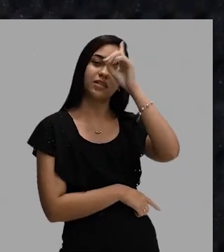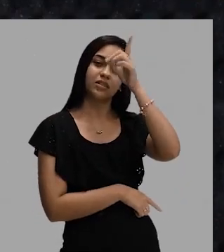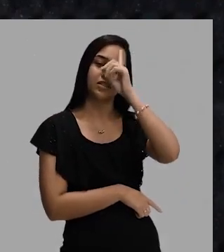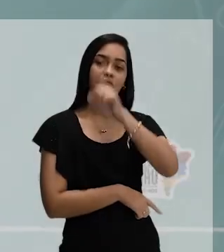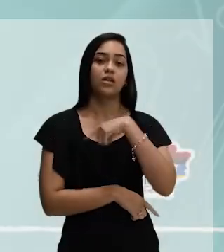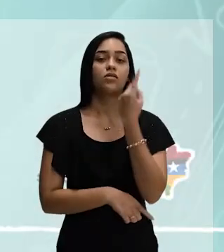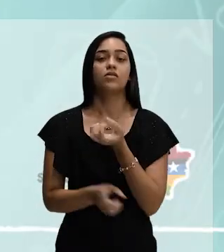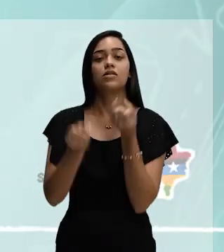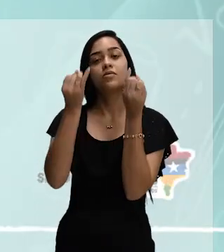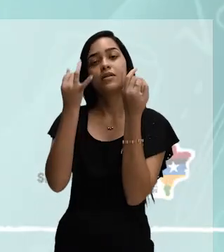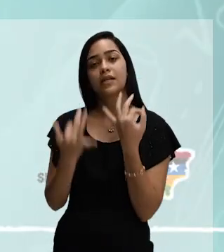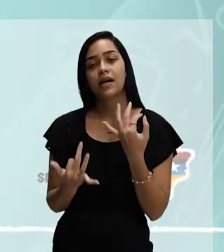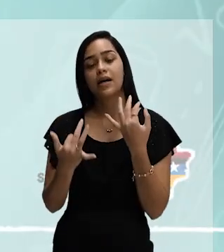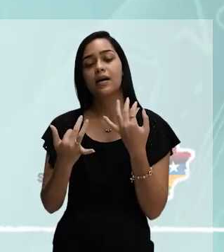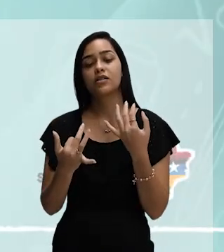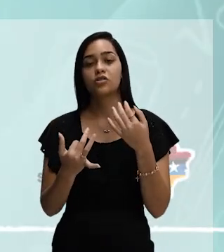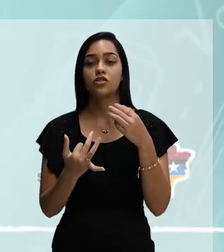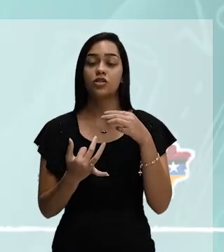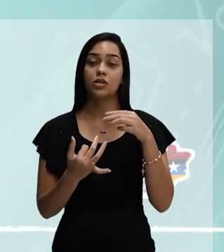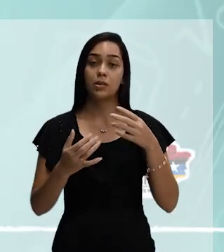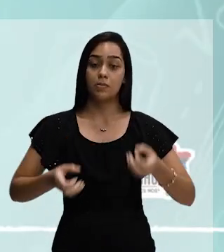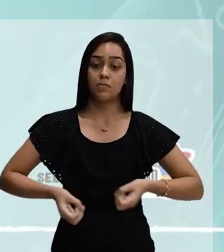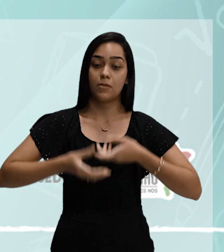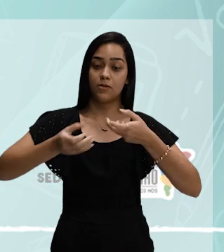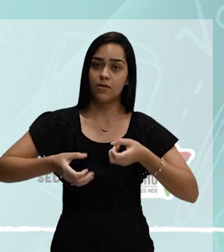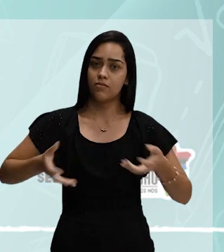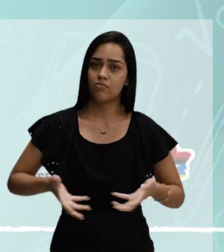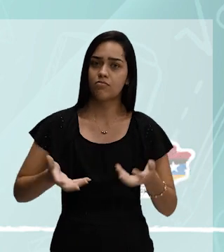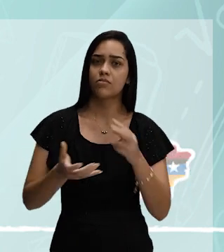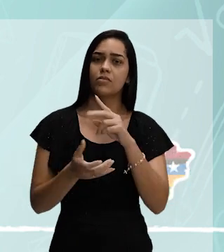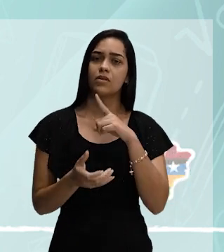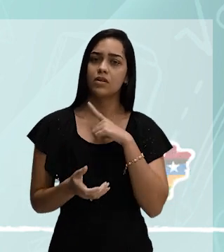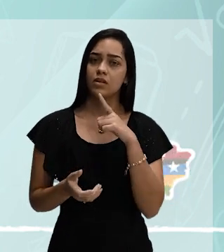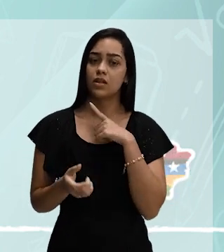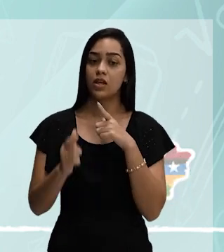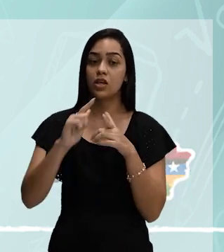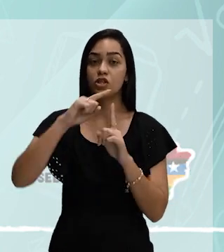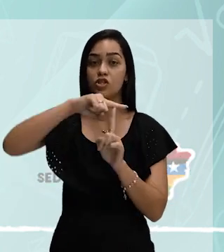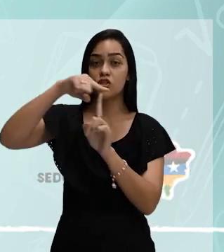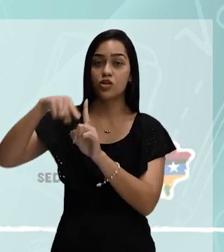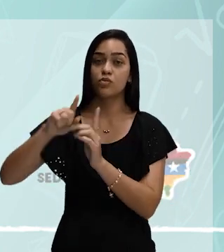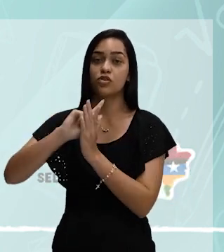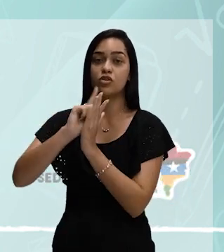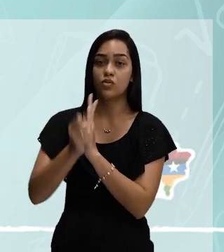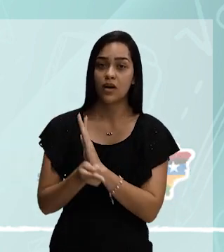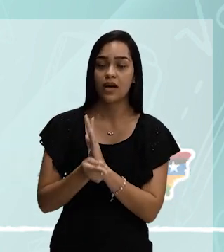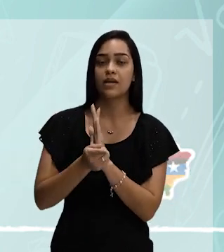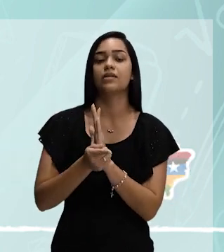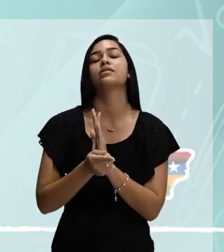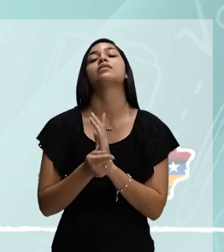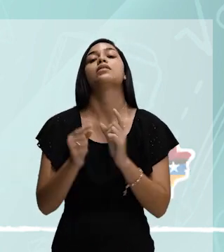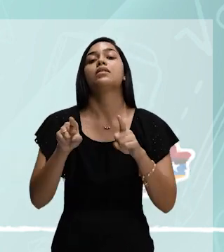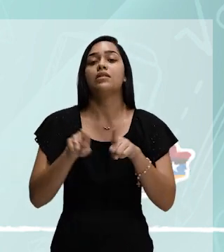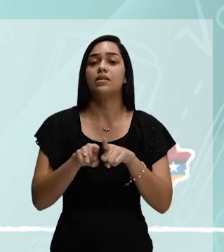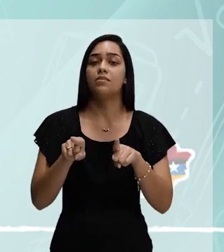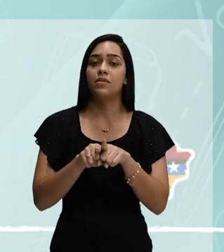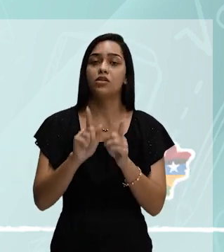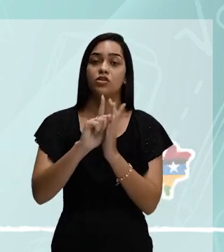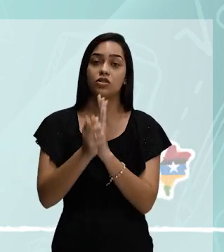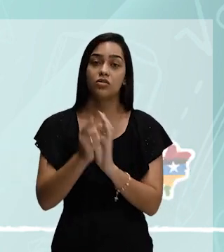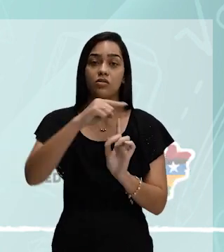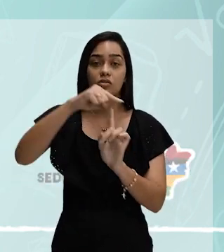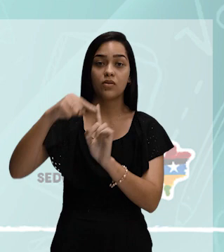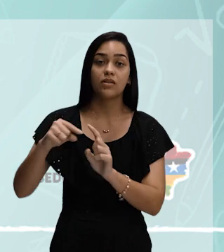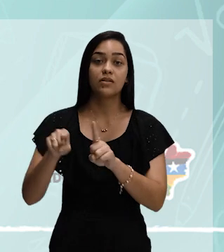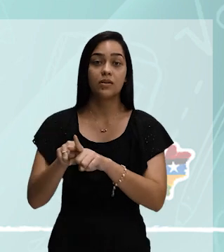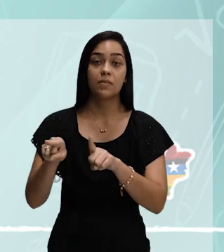falar. Para falar de manifesto e poesia, nós vamos fazer uma retomada de tipos textuais, gêneros textuais, e aí nós vamos trabalhar